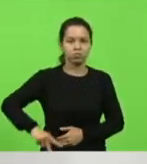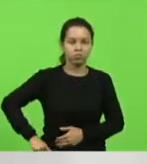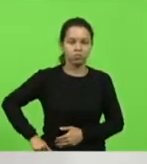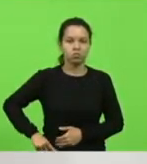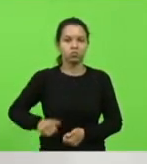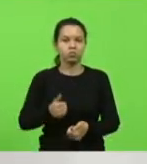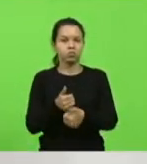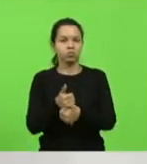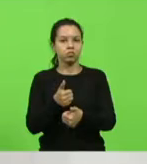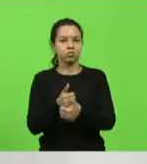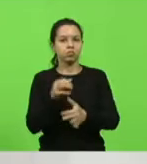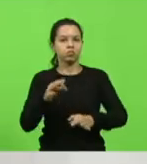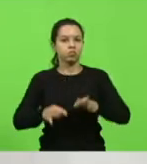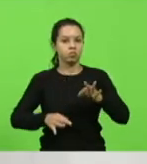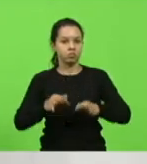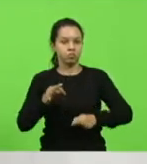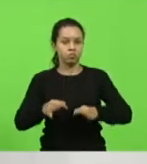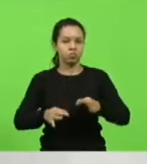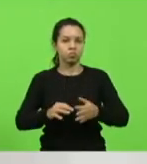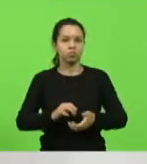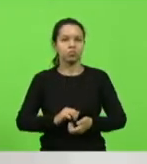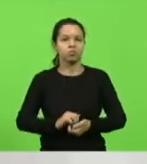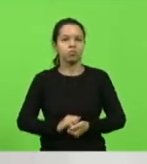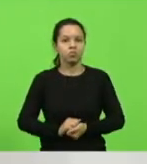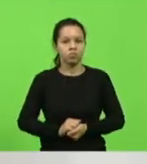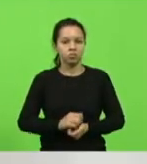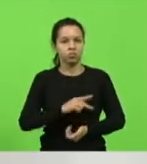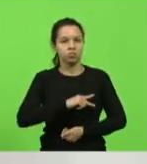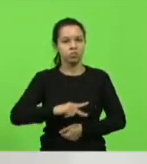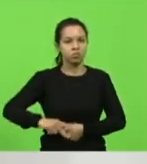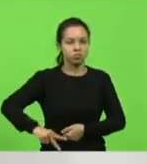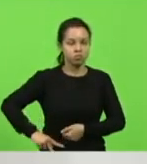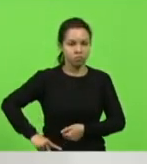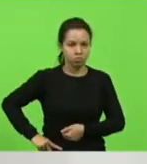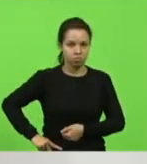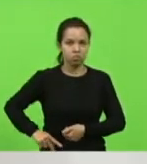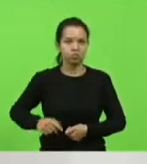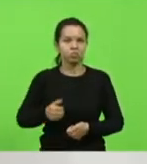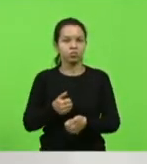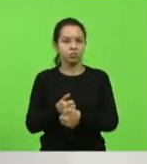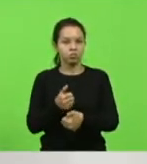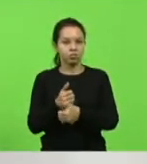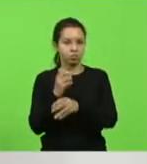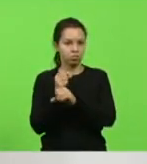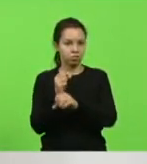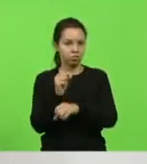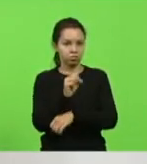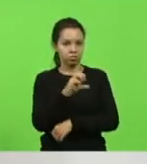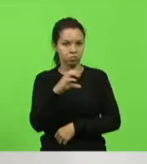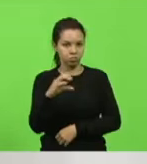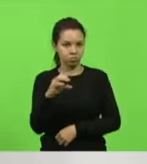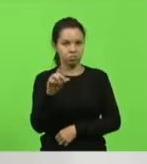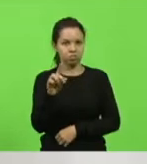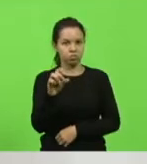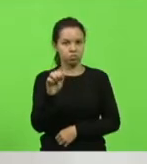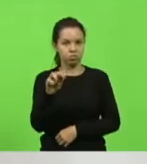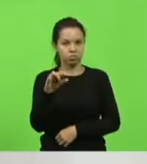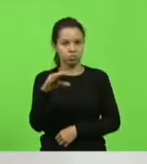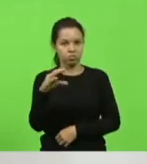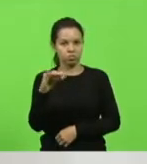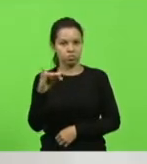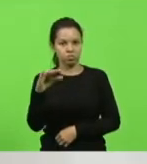Justiça o excelentíssimo senhor presidente do Tribunal de Contas de Santa Catarina adircélio de Moraes Ferreira